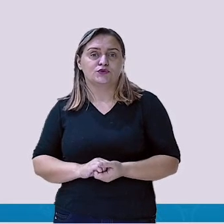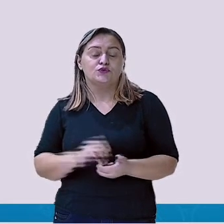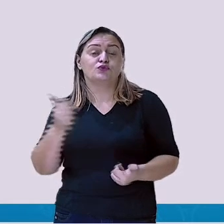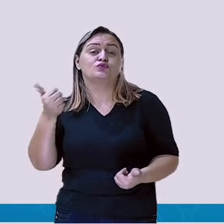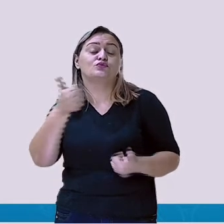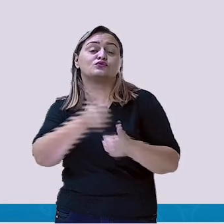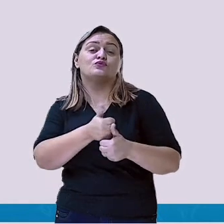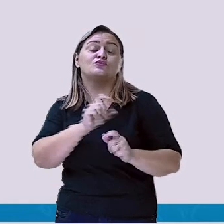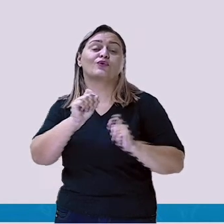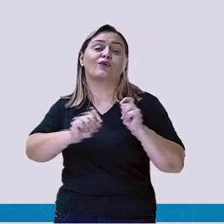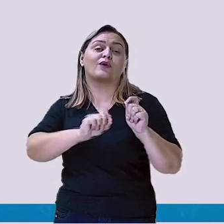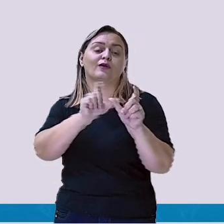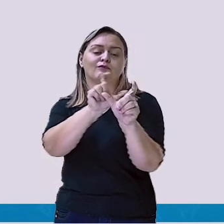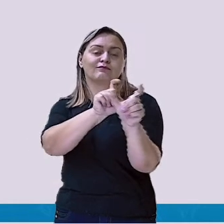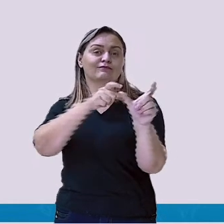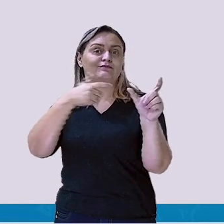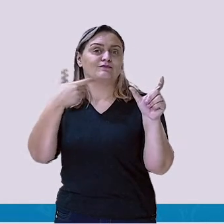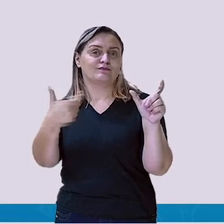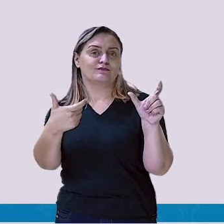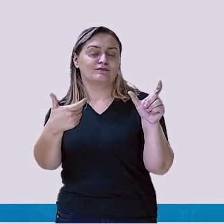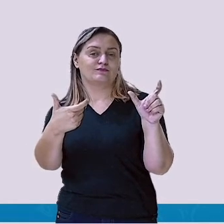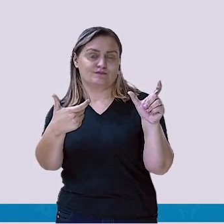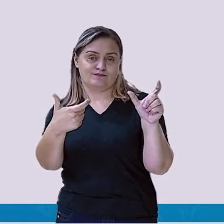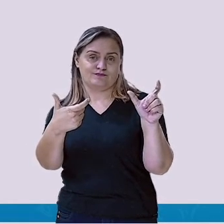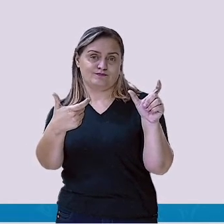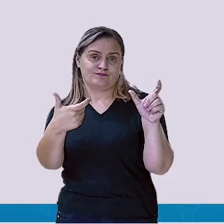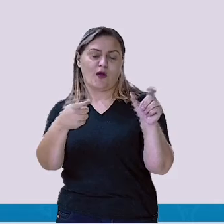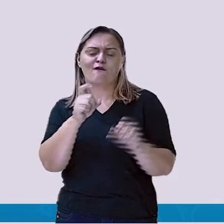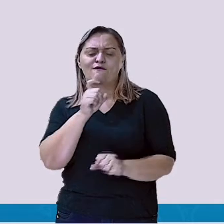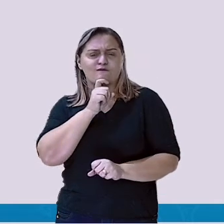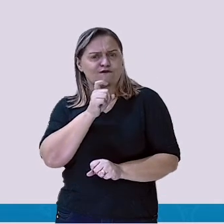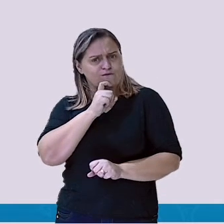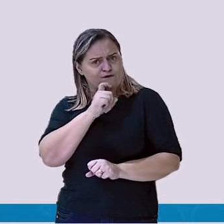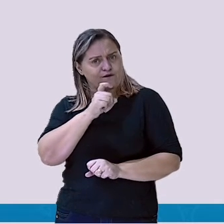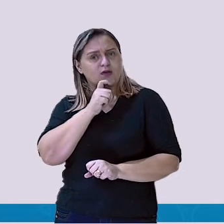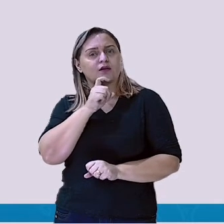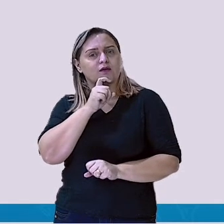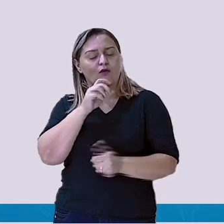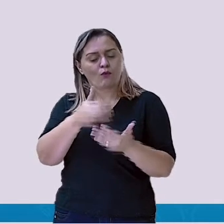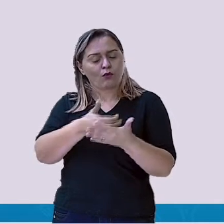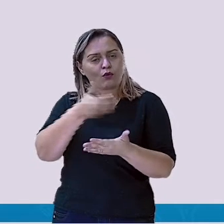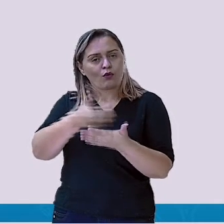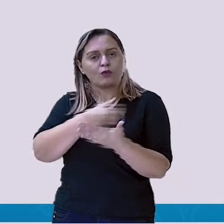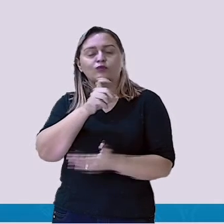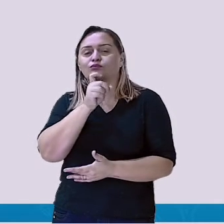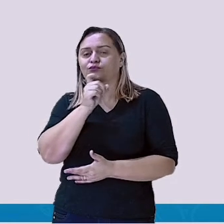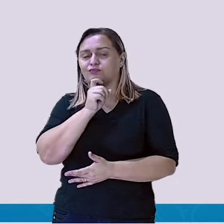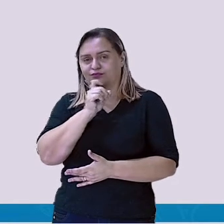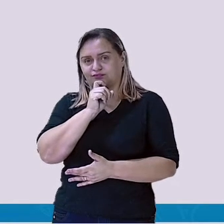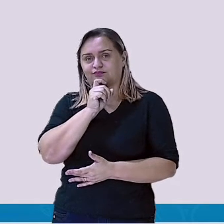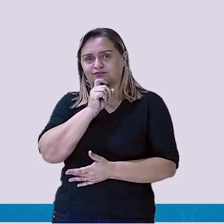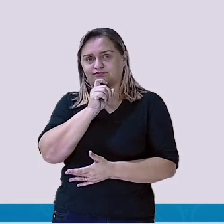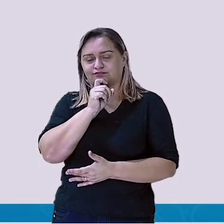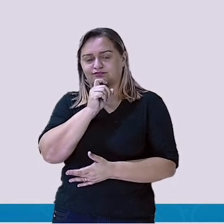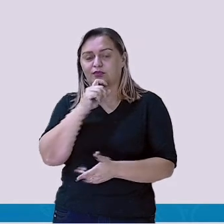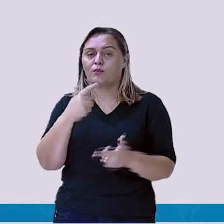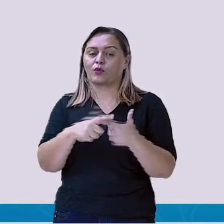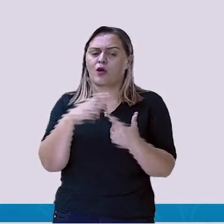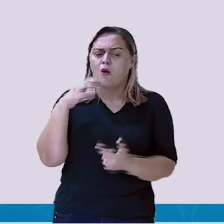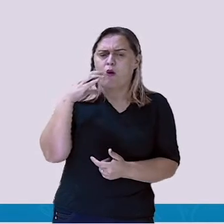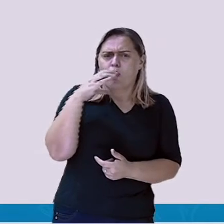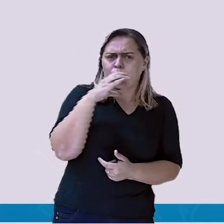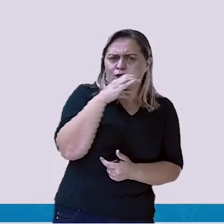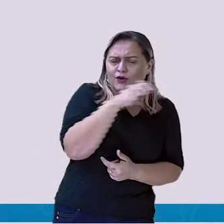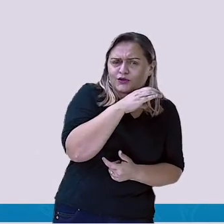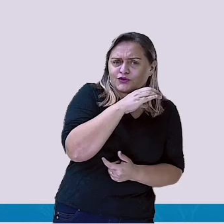pelo antônimo, é a palavra fria. Então, a sopa está fria. Quente é totalmente